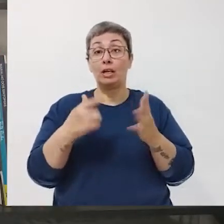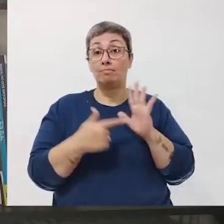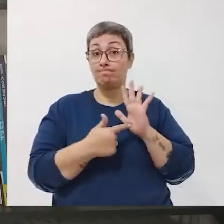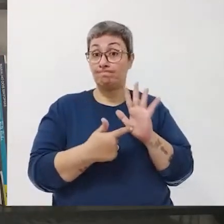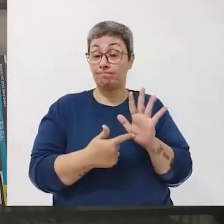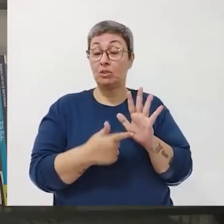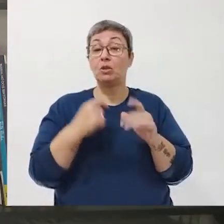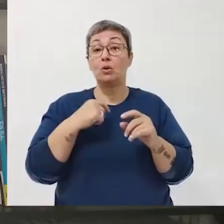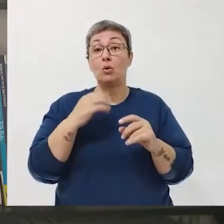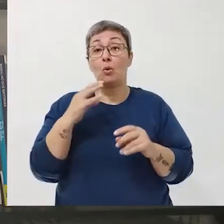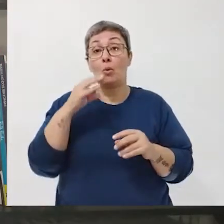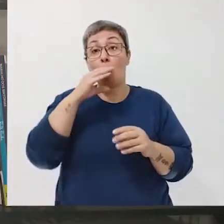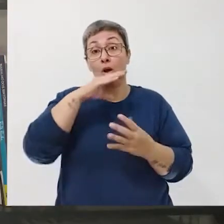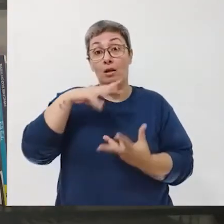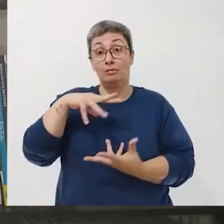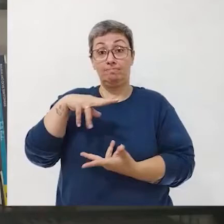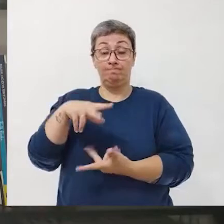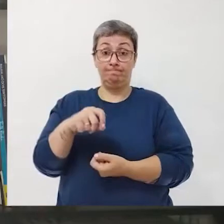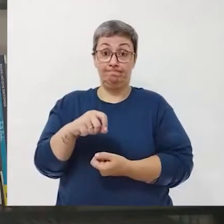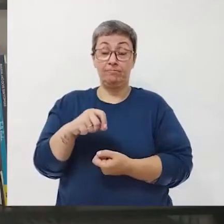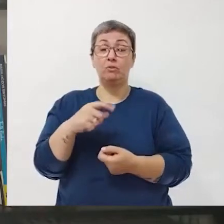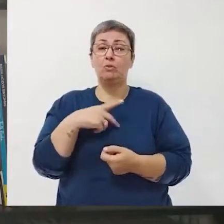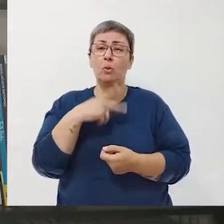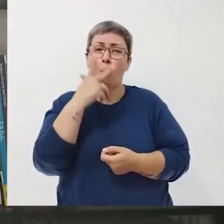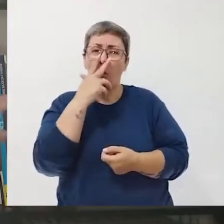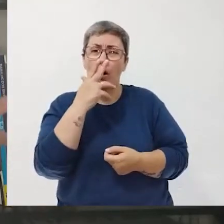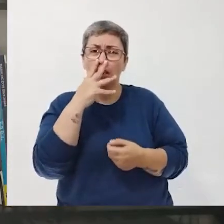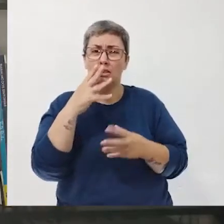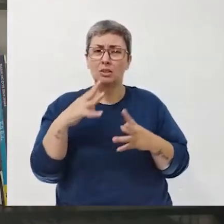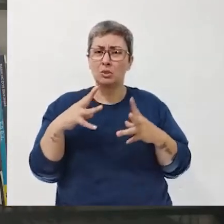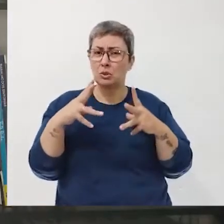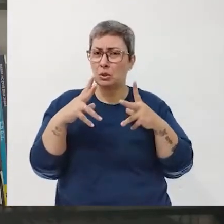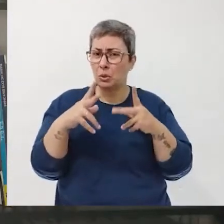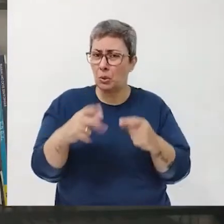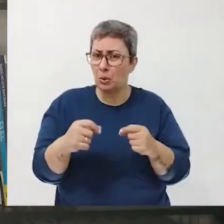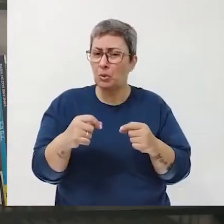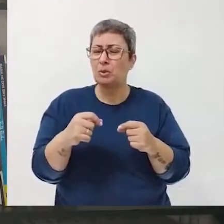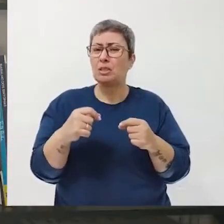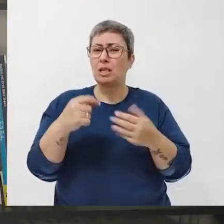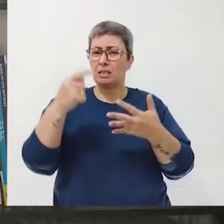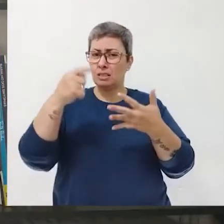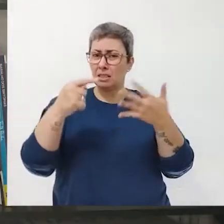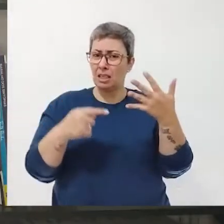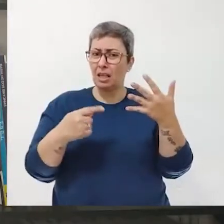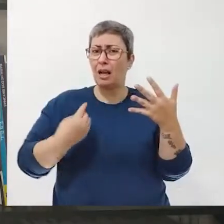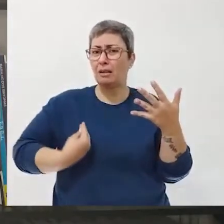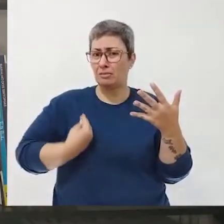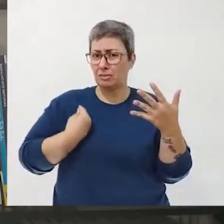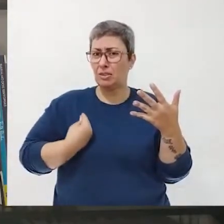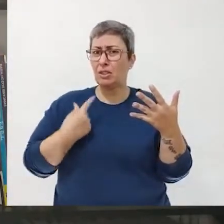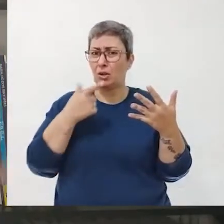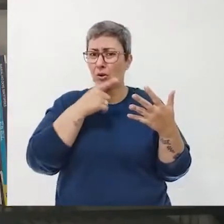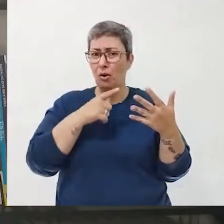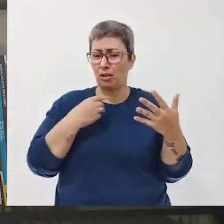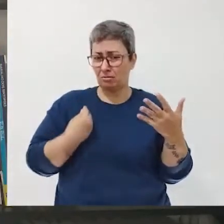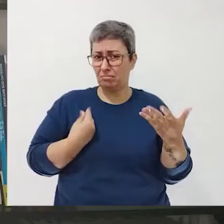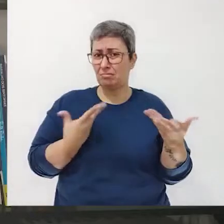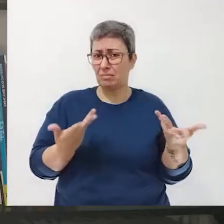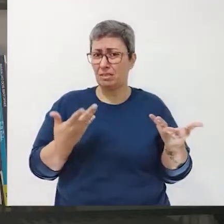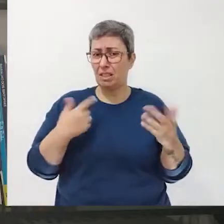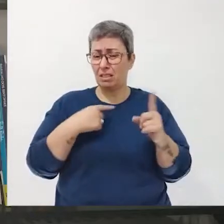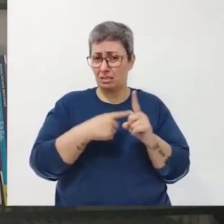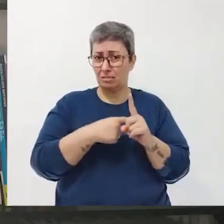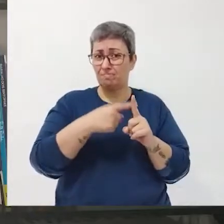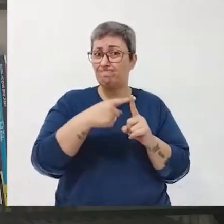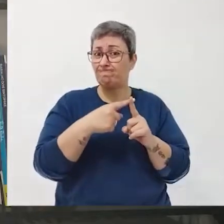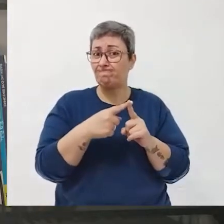evidencia? O aquecimento global. Vocês acham que todas as espécies conseguem viver e sobreviver ao